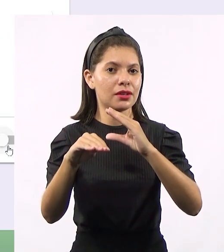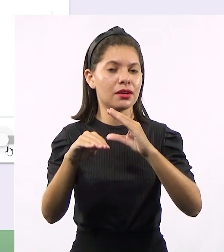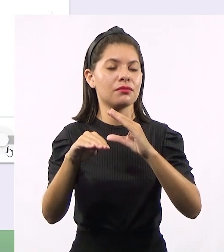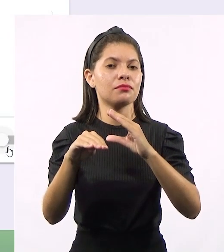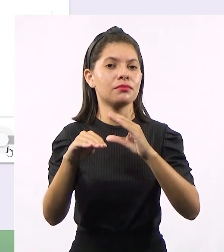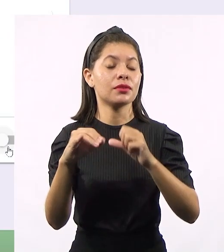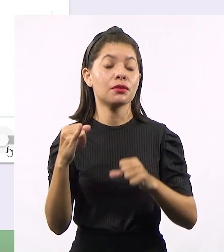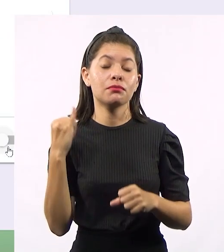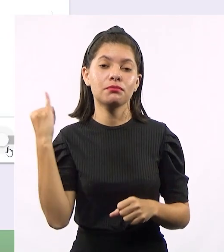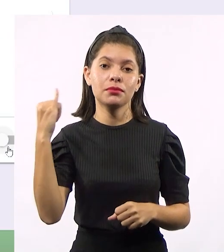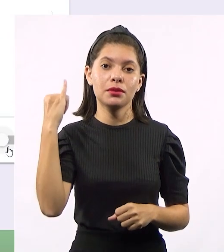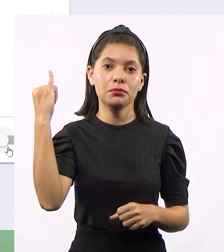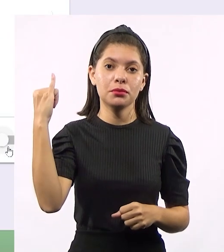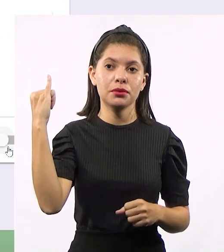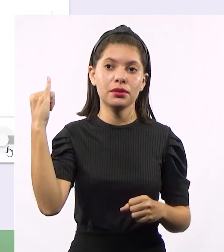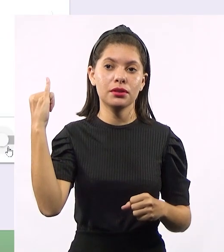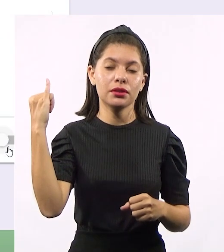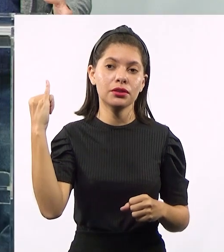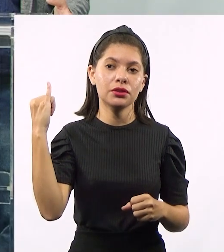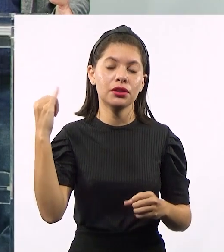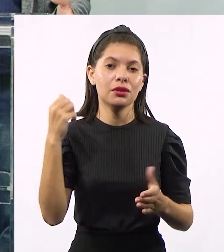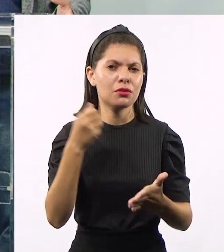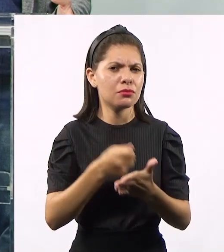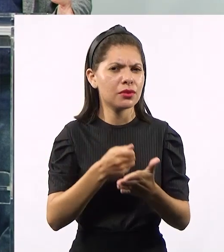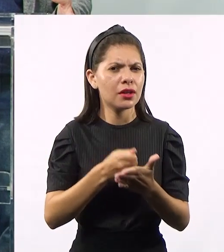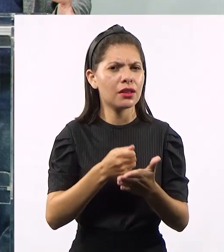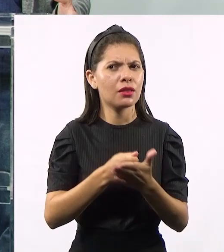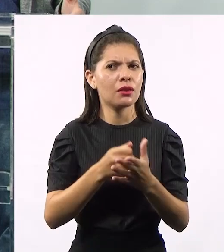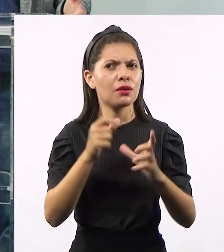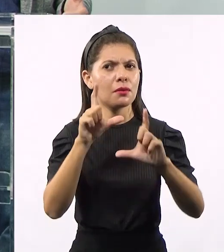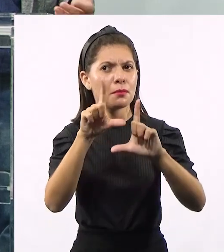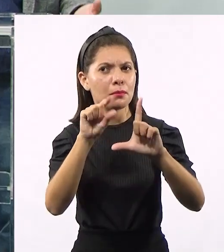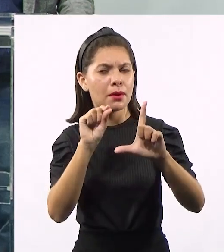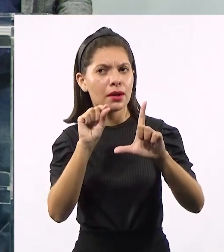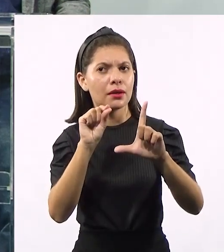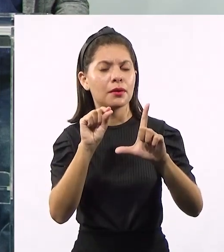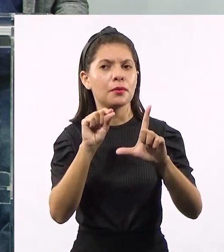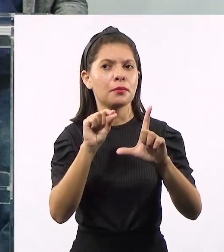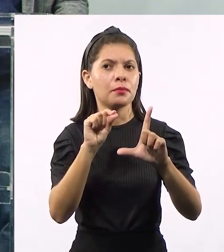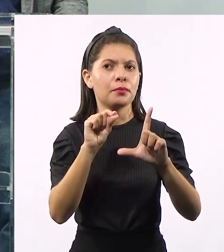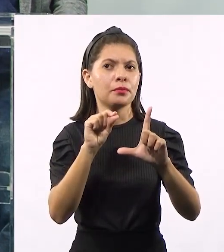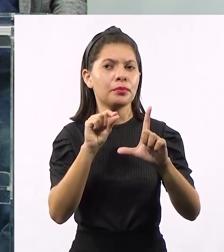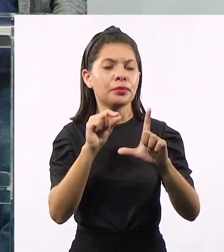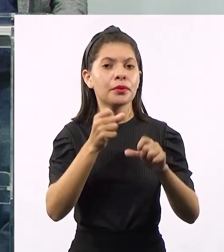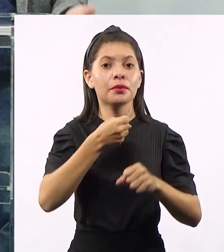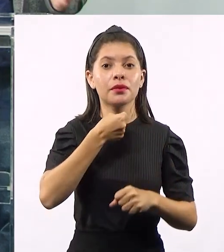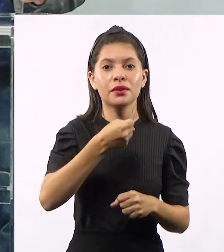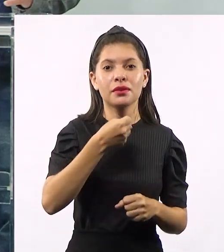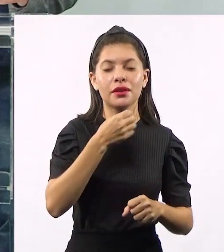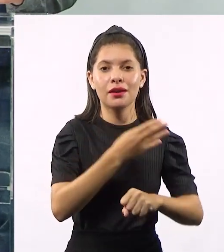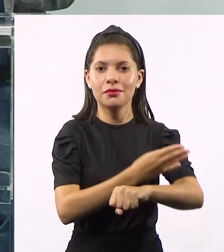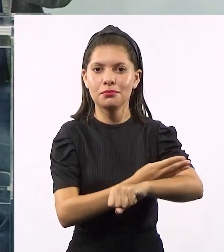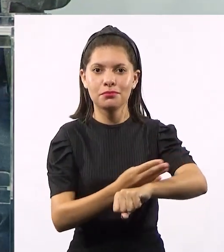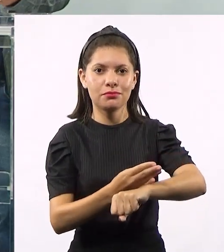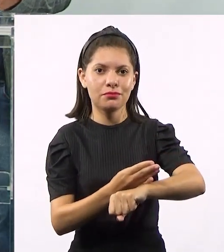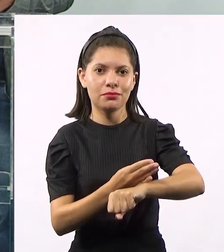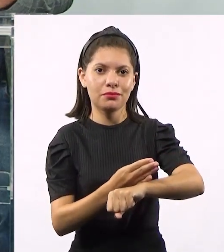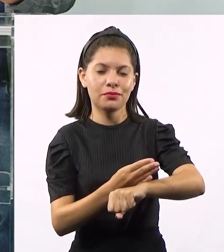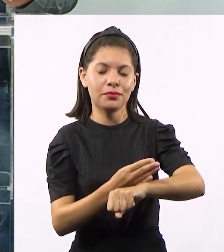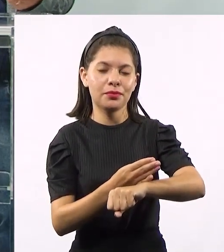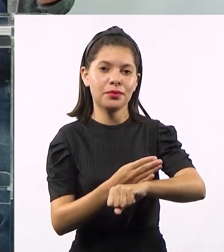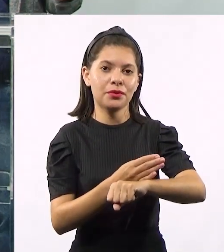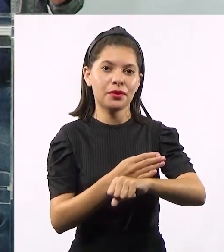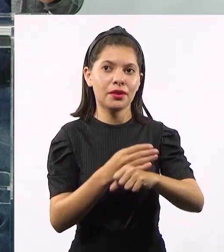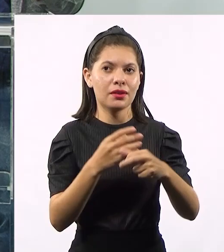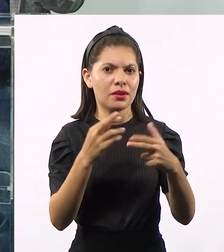que, quando obrigatório, você marque essa opção para que o entrevistado não deixe em branco uma alternativa. Agora, outras questões que